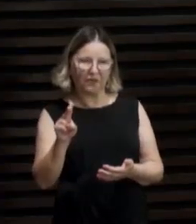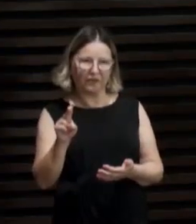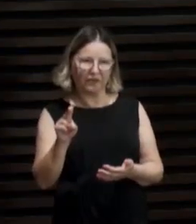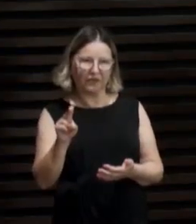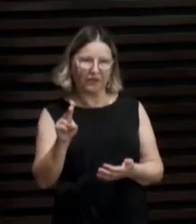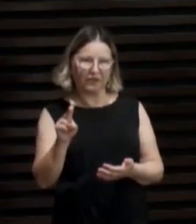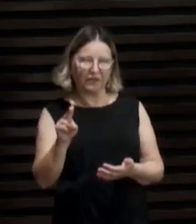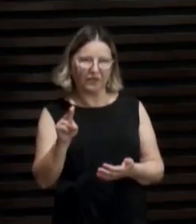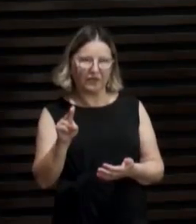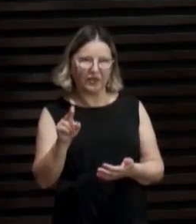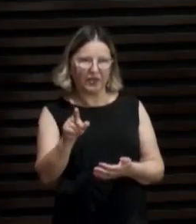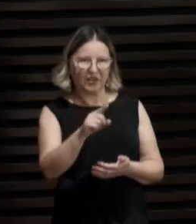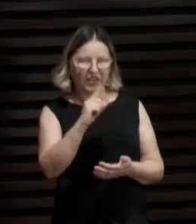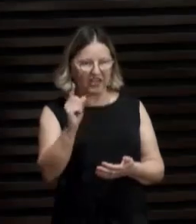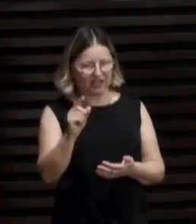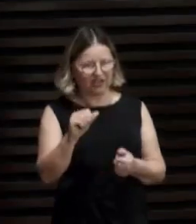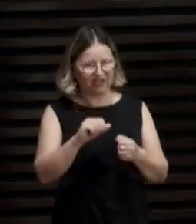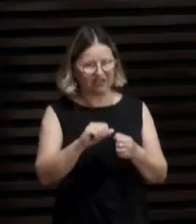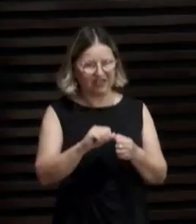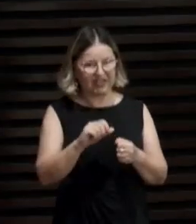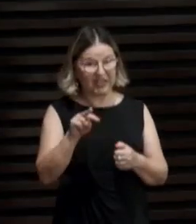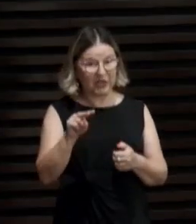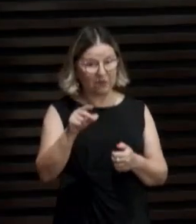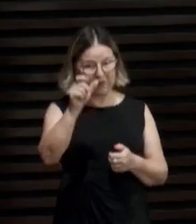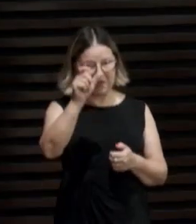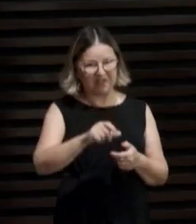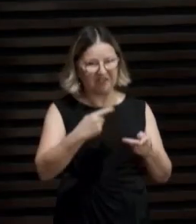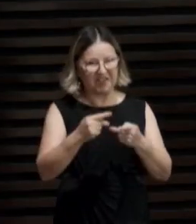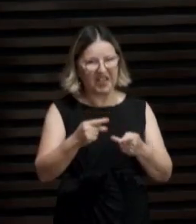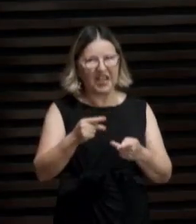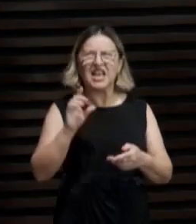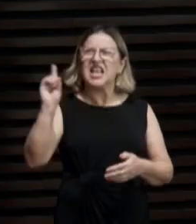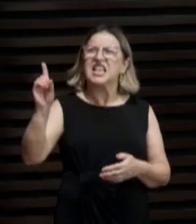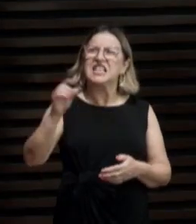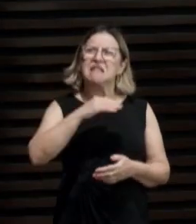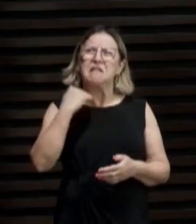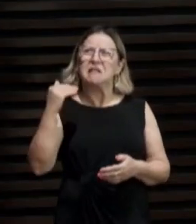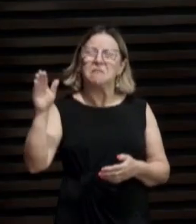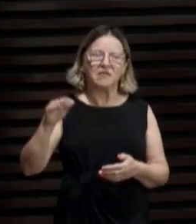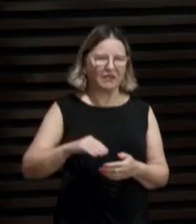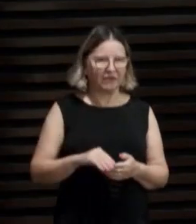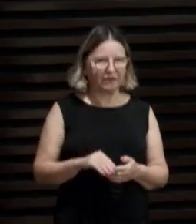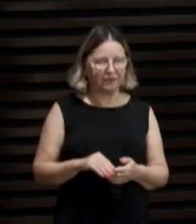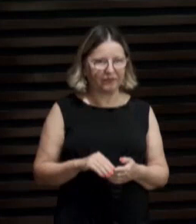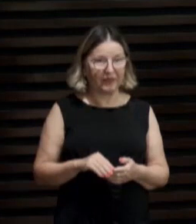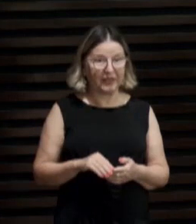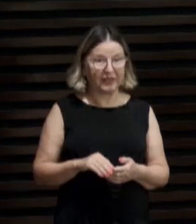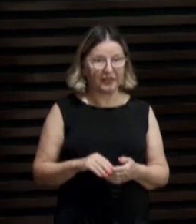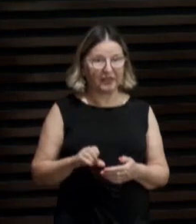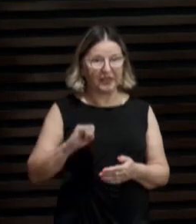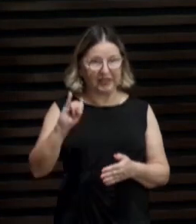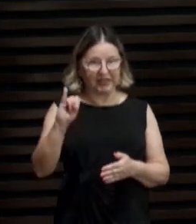E muitos têm que matar Deus para poder viverem a sua vida. Porque quando viram as costas para a palavra de Deus, eles têm que, para fazer a sua